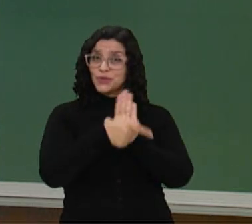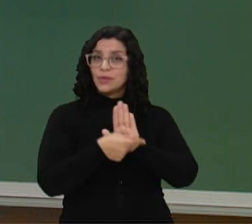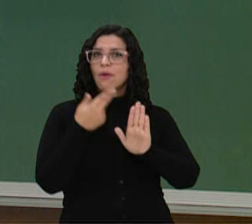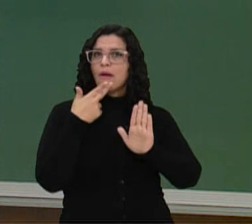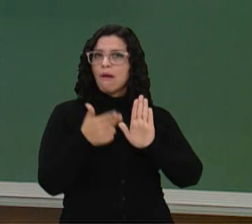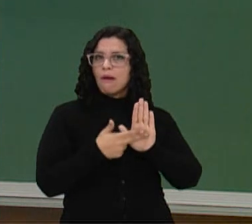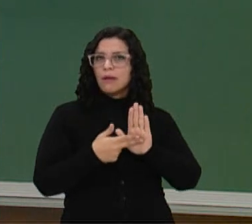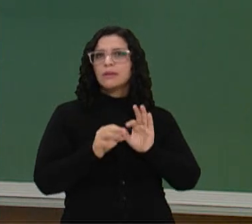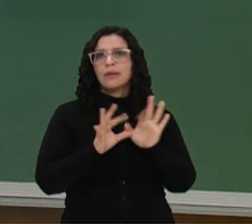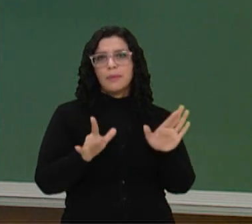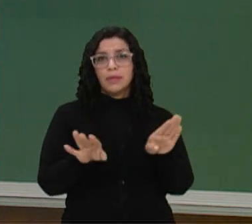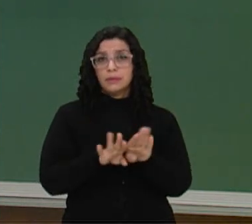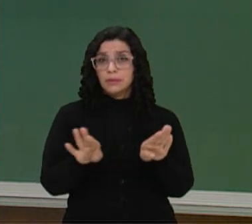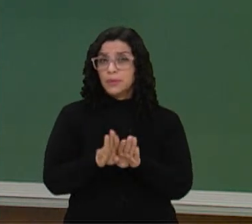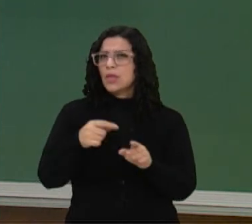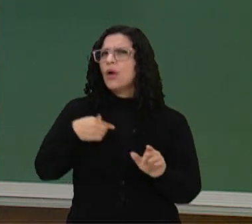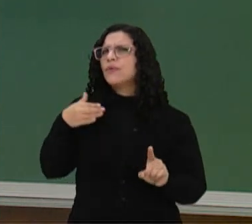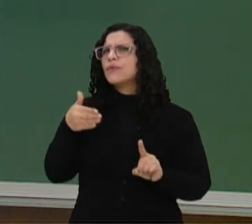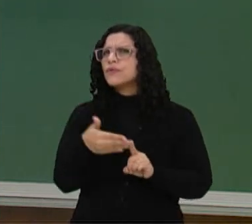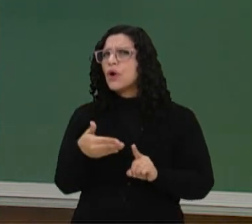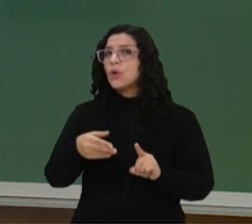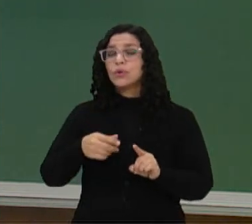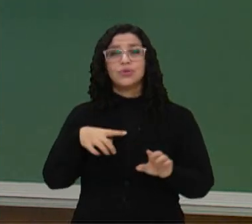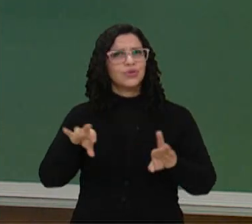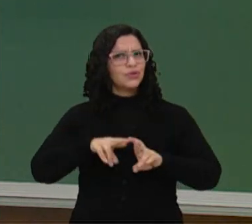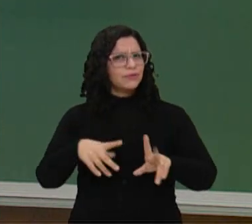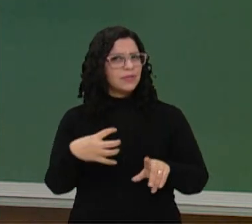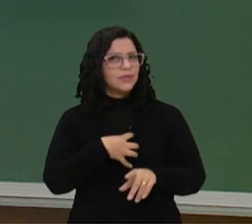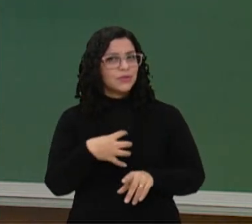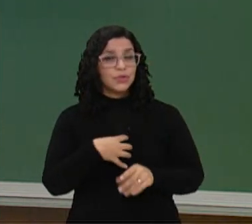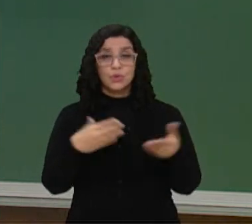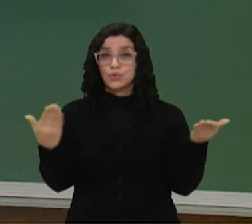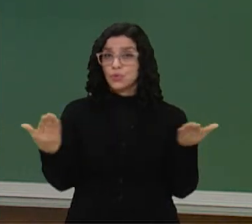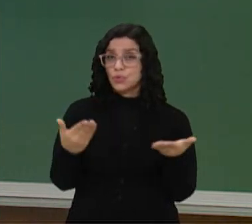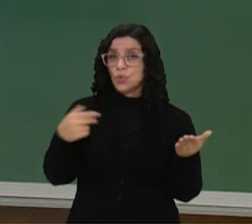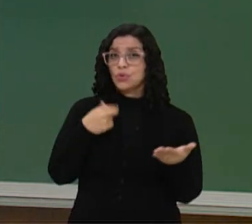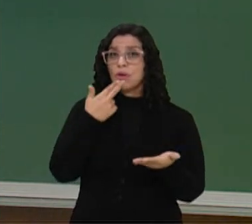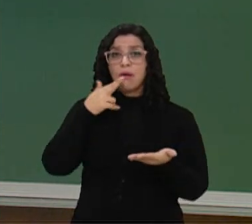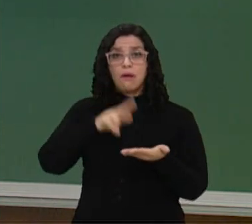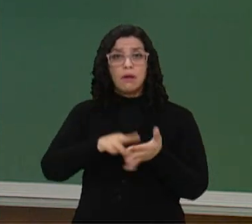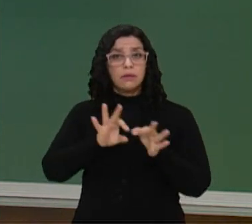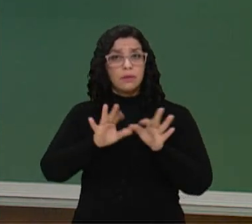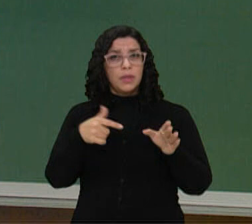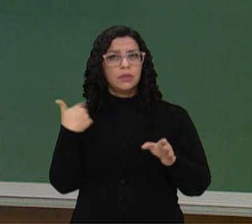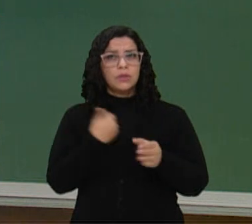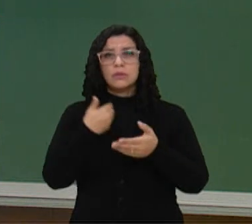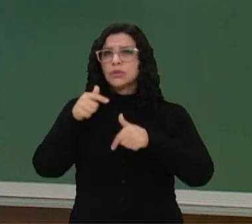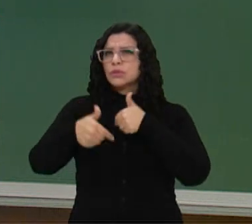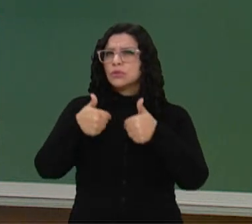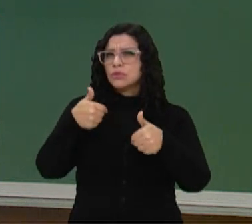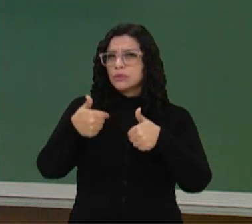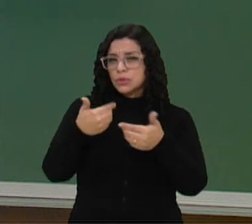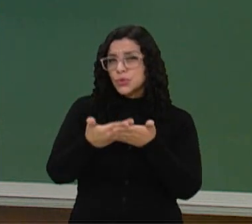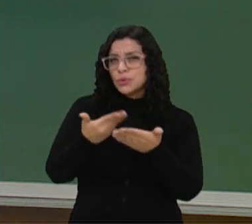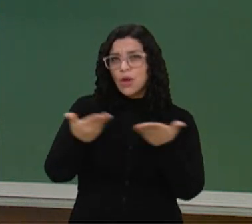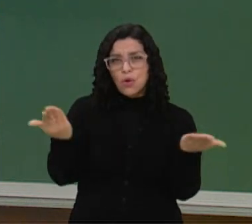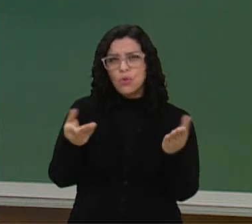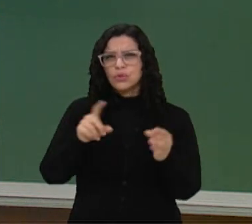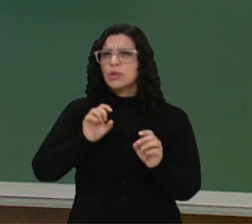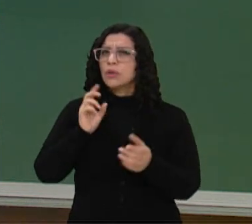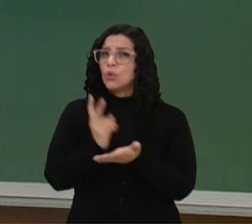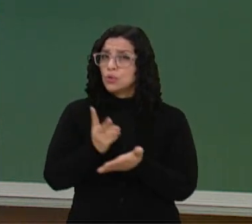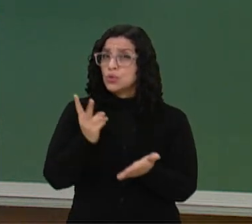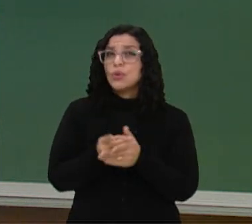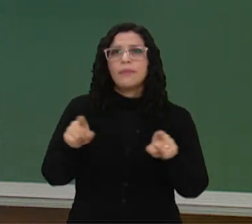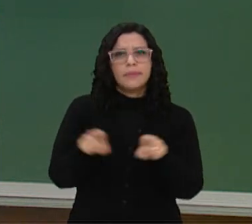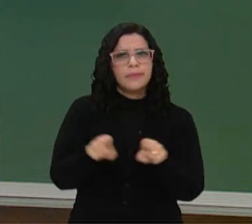continuamos com esse tema, mas com um enfoque diferente. A carta aberta que iremos trabalhar hoje continua sendo a